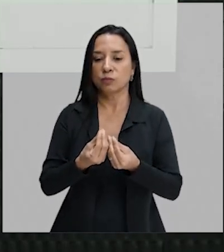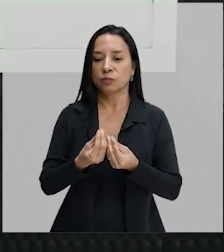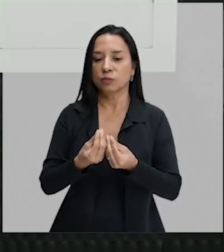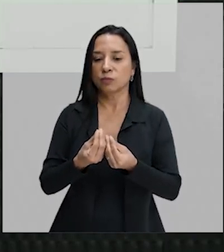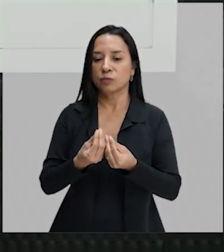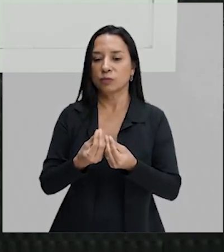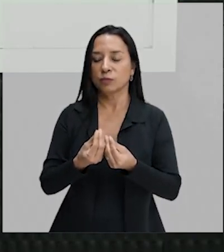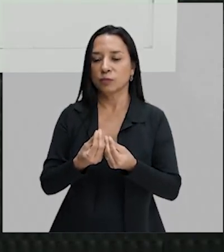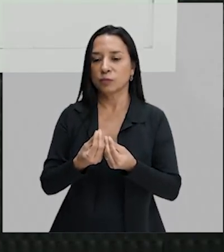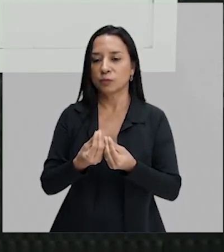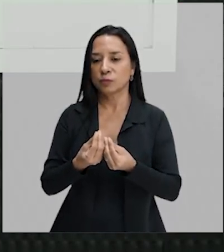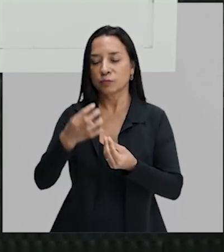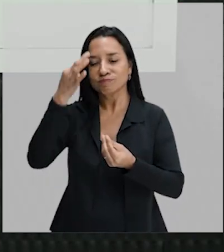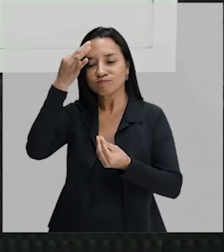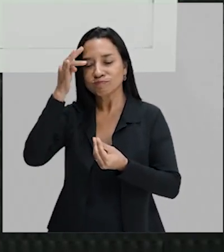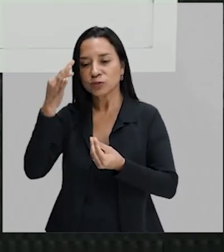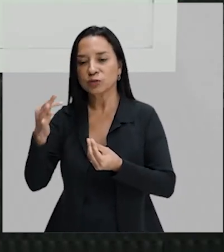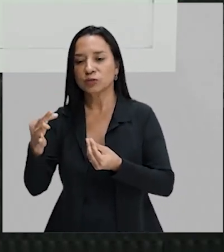fundamento,